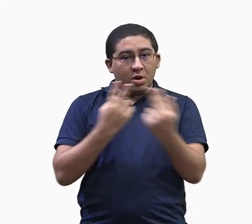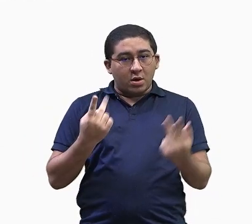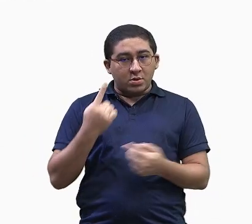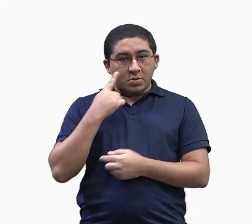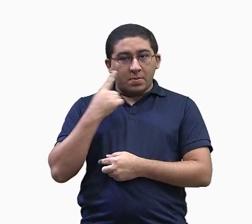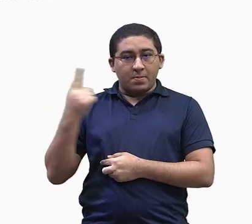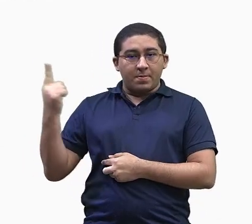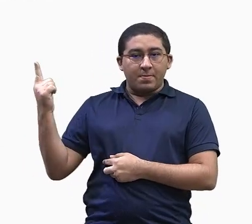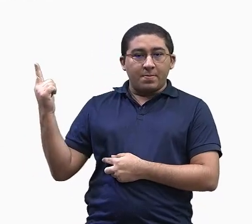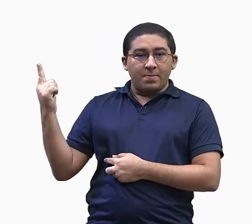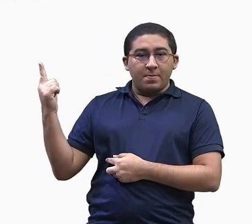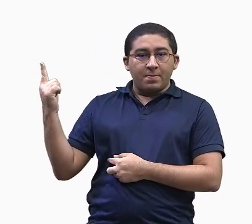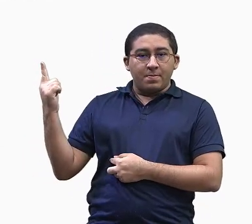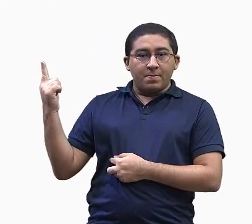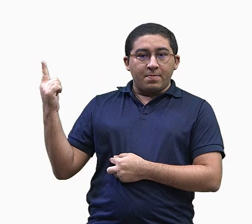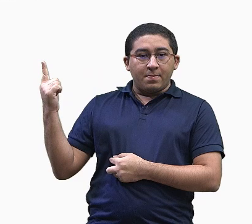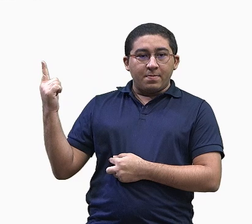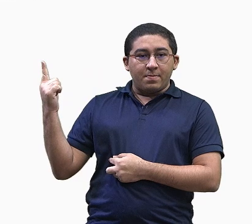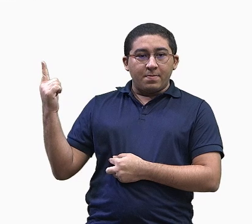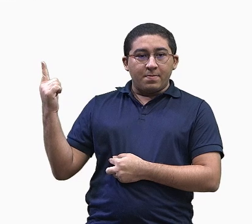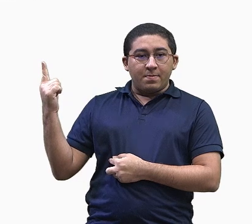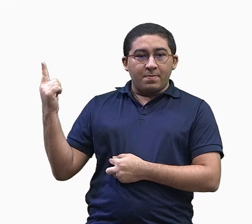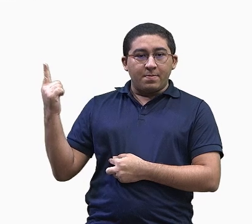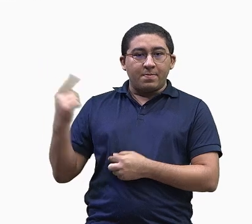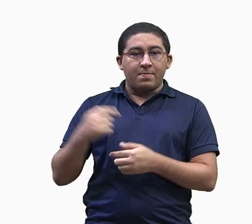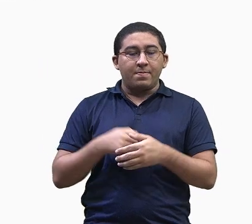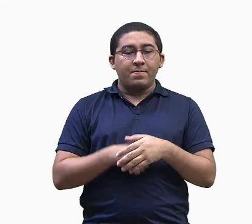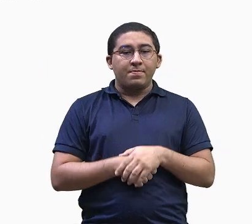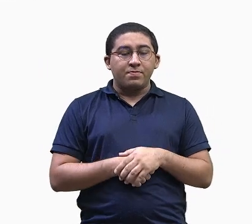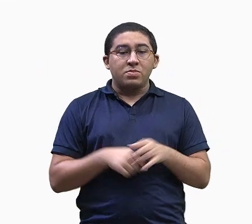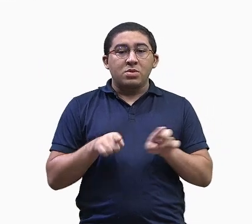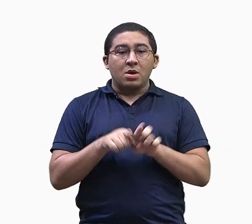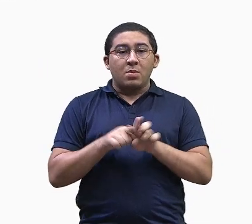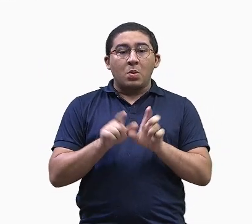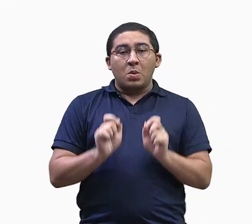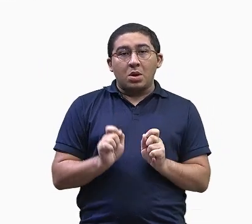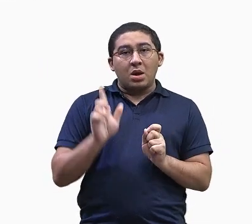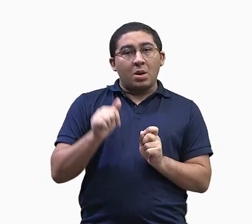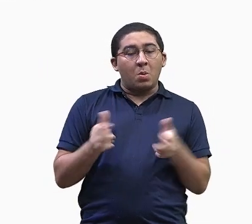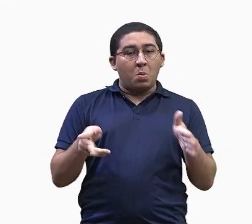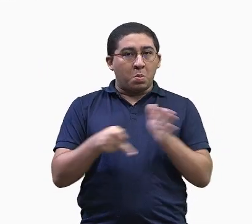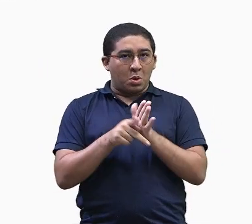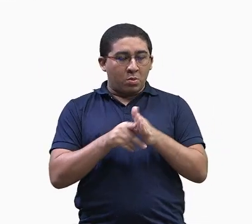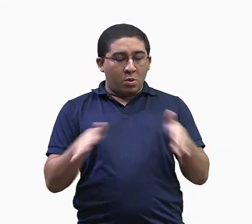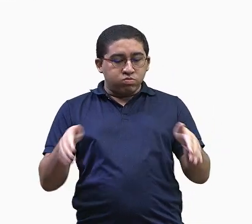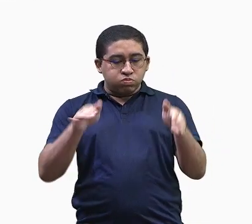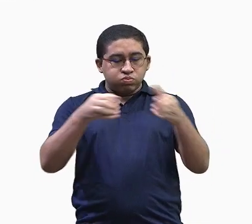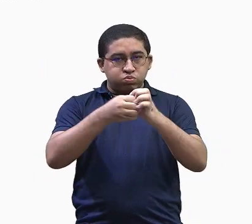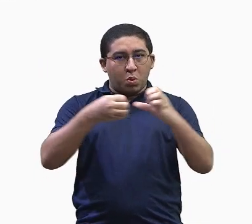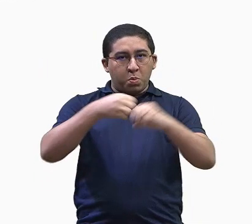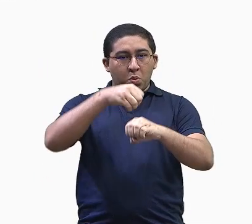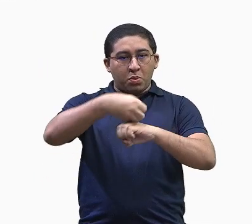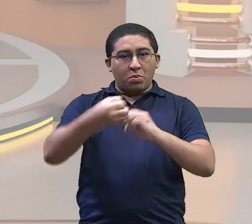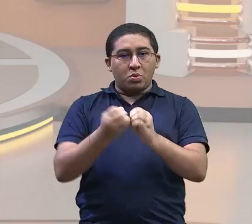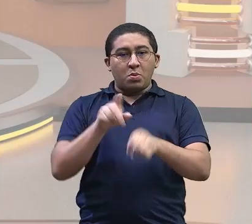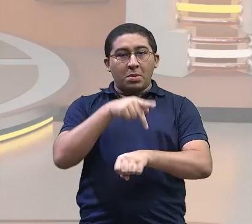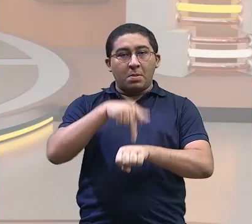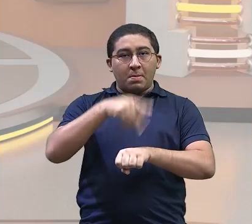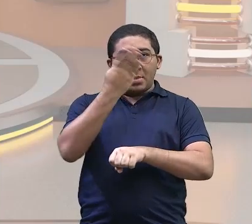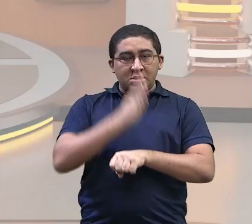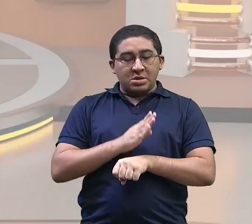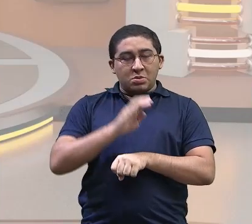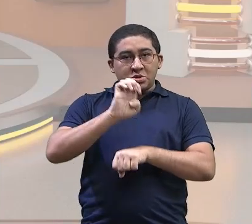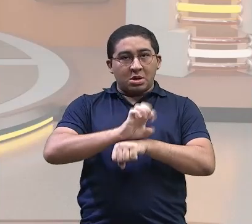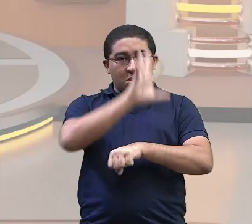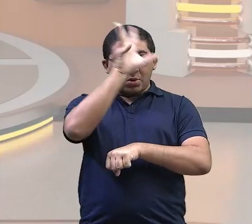o carvão mineral, o gás natural e o xisto betuminoso. E os combustíveis nucleares no Brasil, no Amazonas e no município. Então,